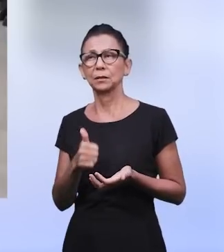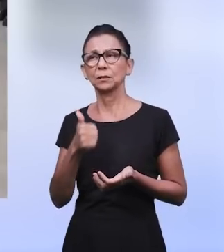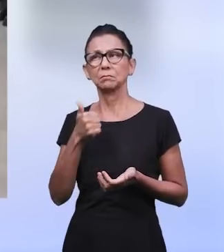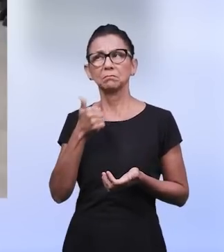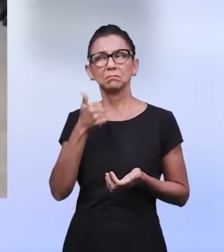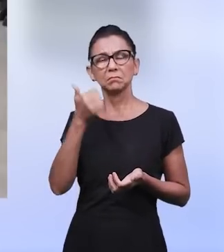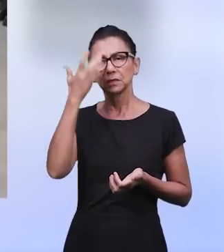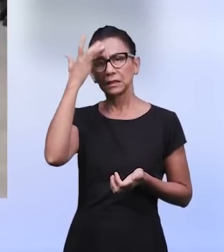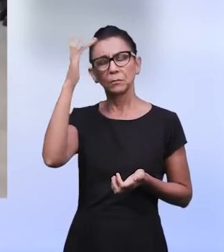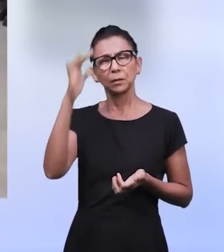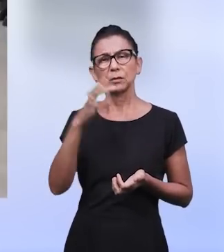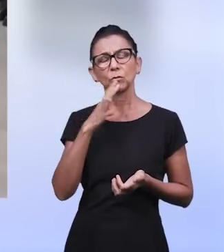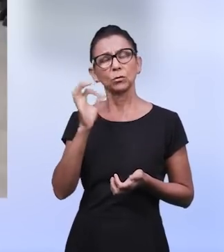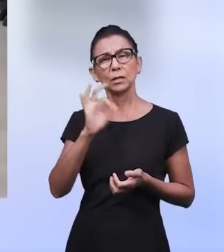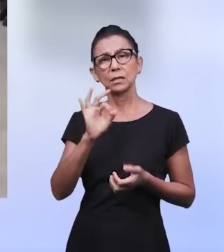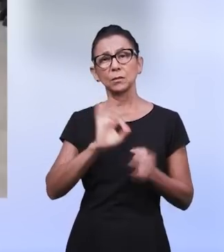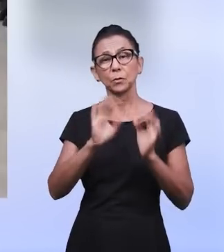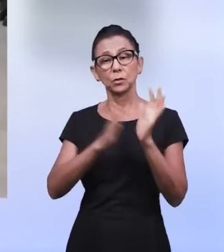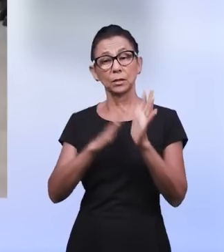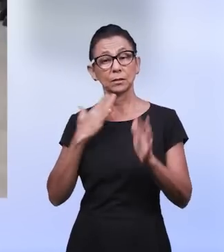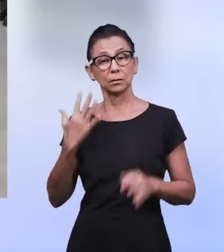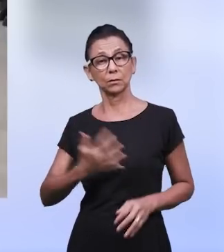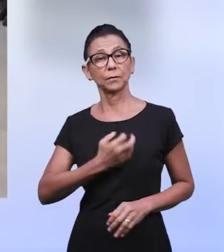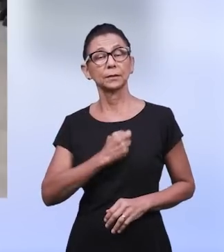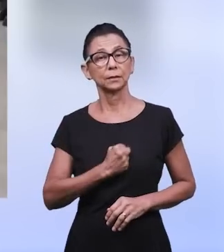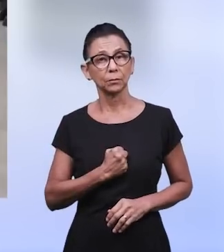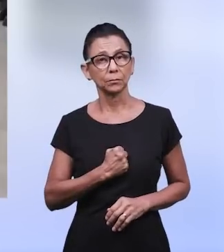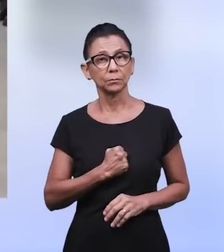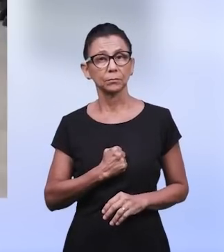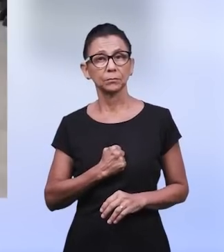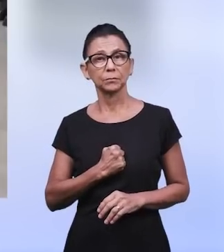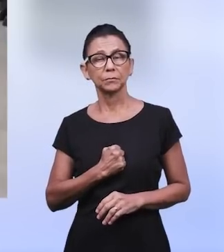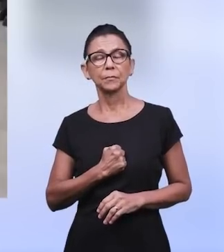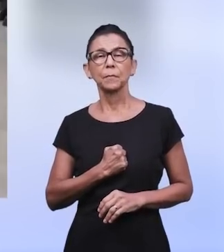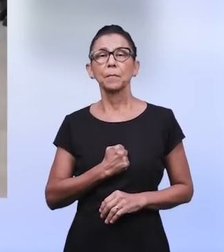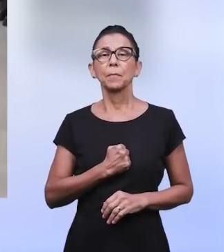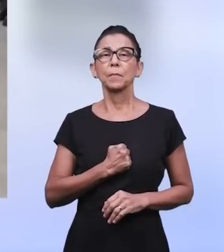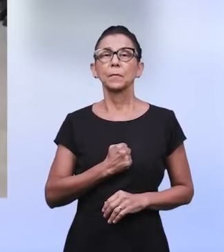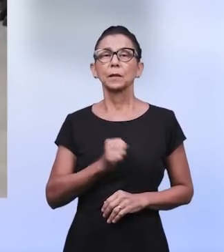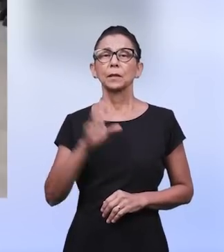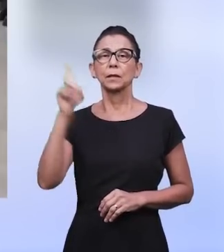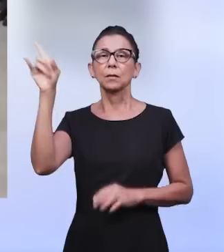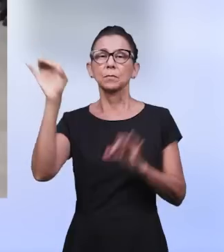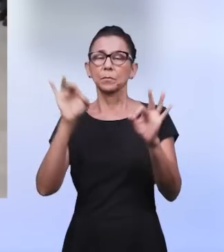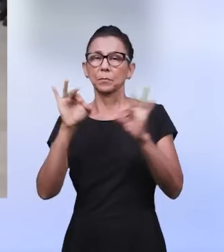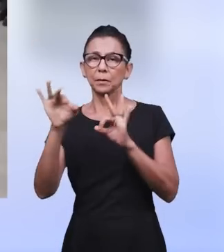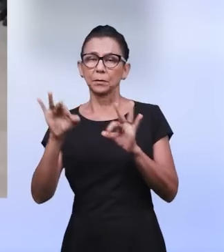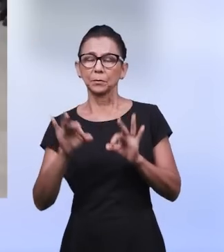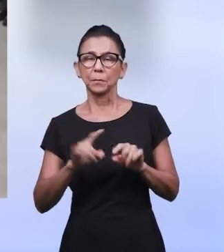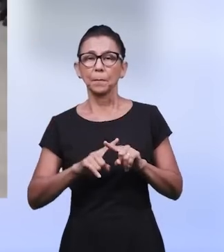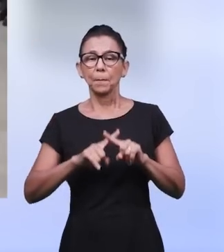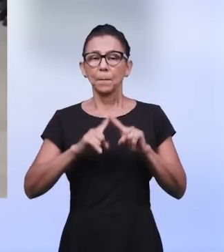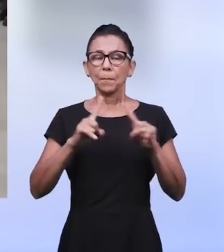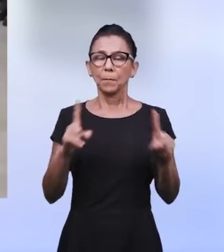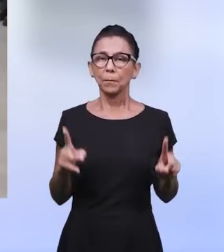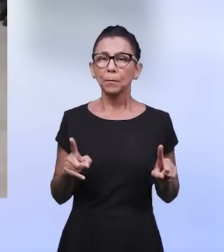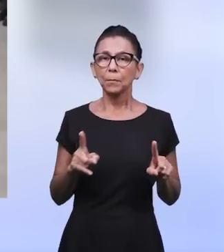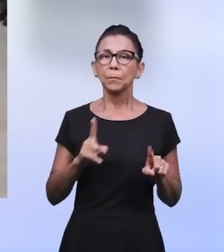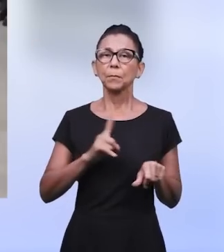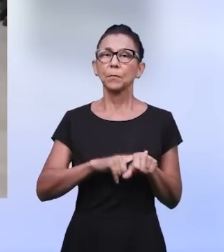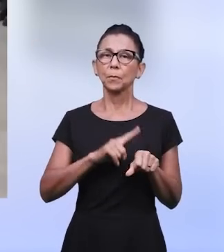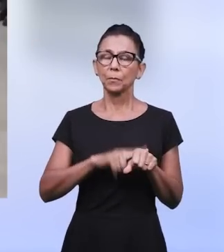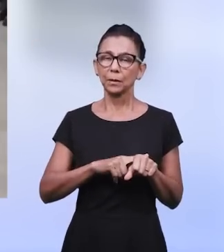homem. Mas o Senhor mostrou que durante o período do louvor e da palavra, o Espírito Santo a faria entender